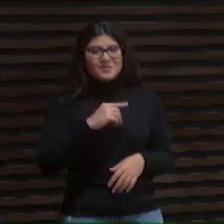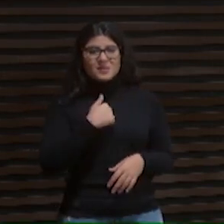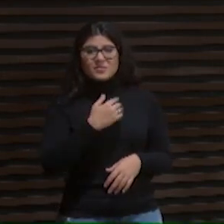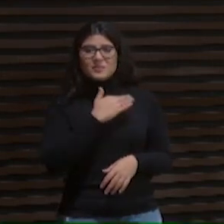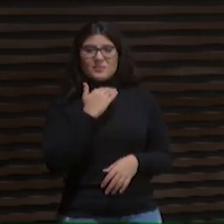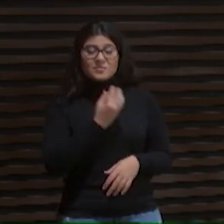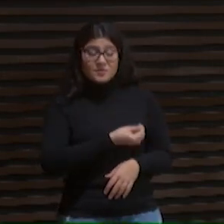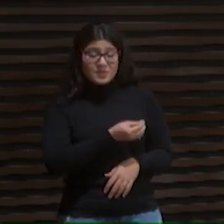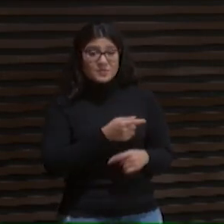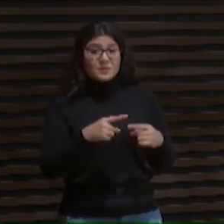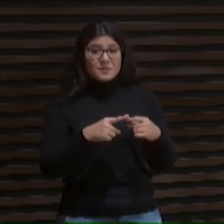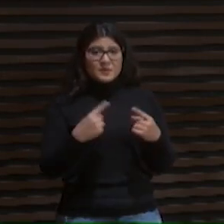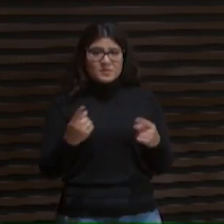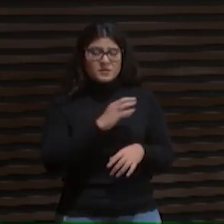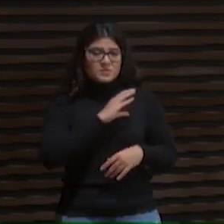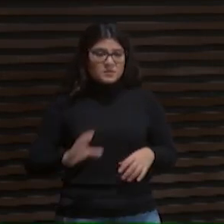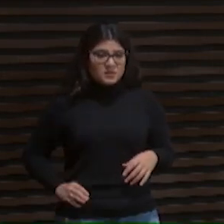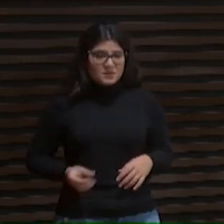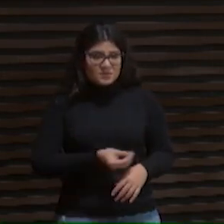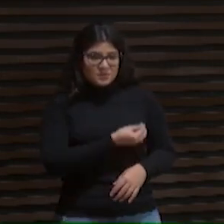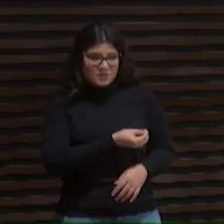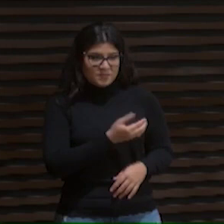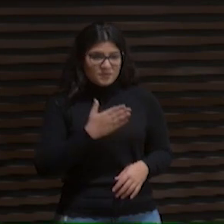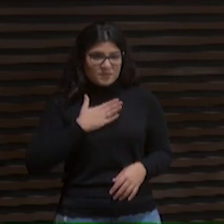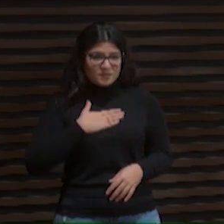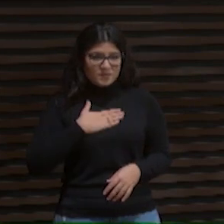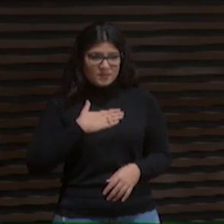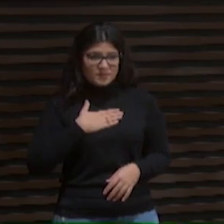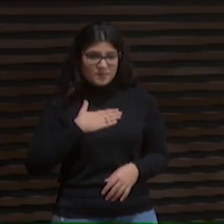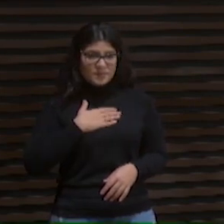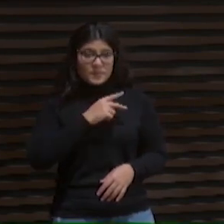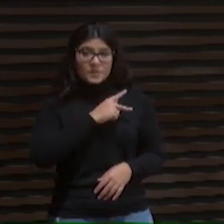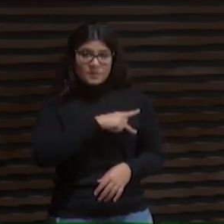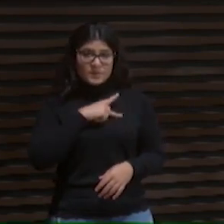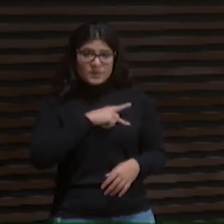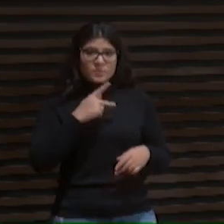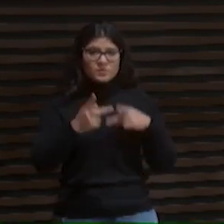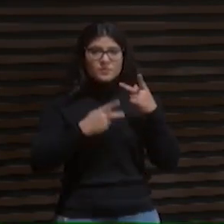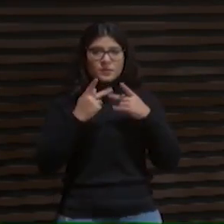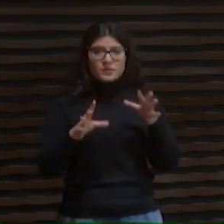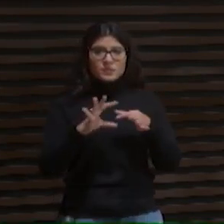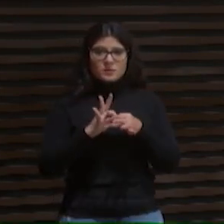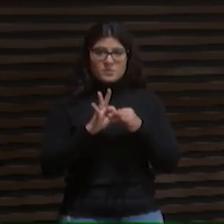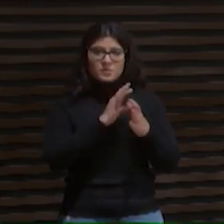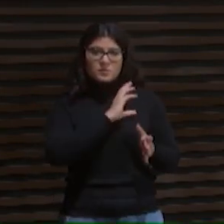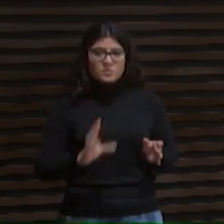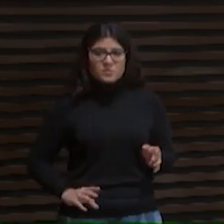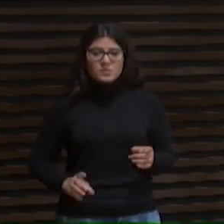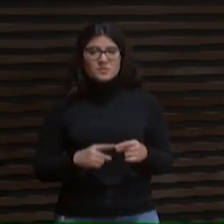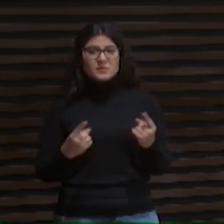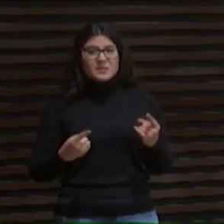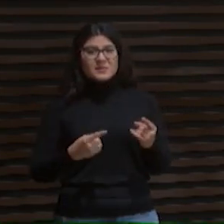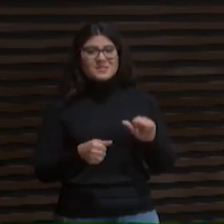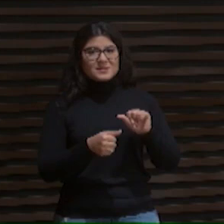mas Cristo vive em mim. Então Paulo fala da união com Cristo, mas essa união acarreta algo. Não é assim,